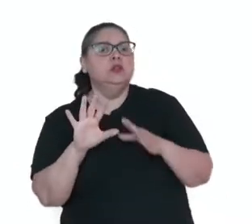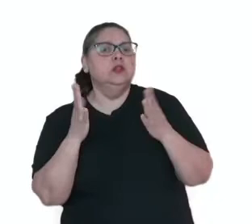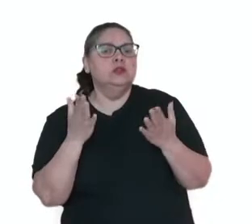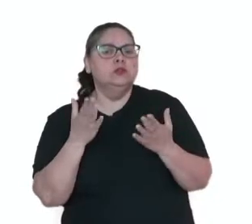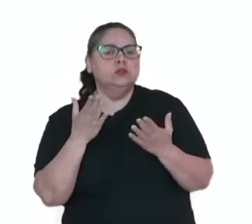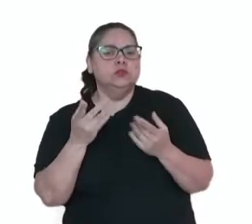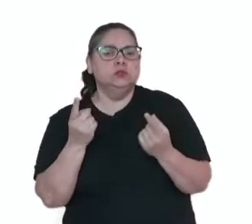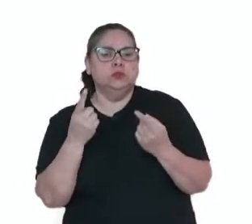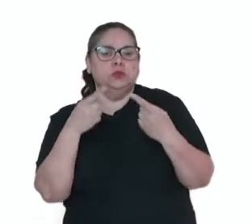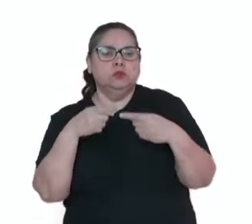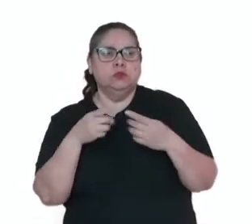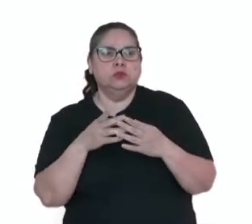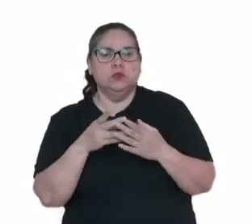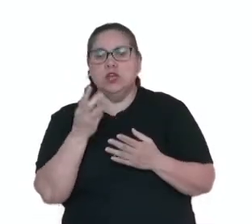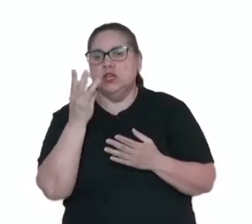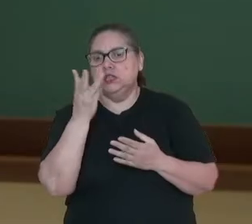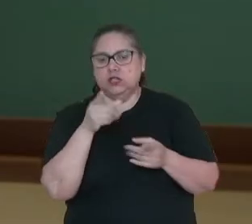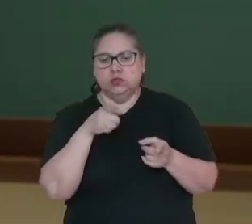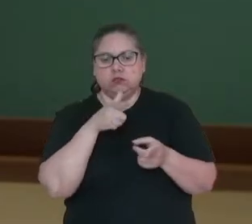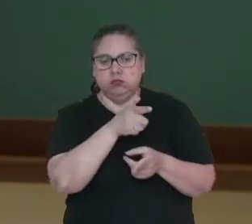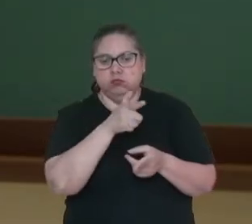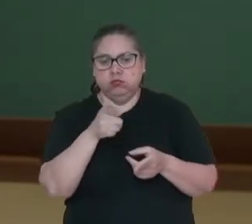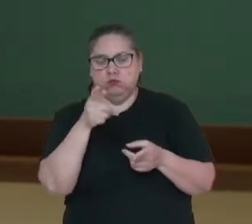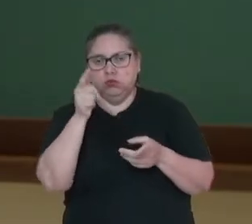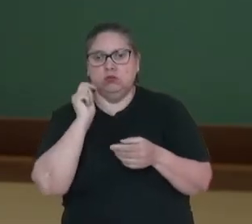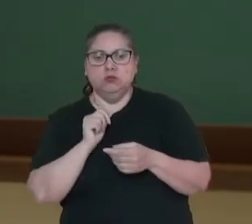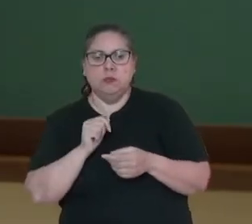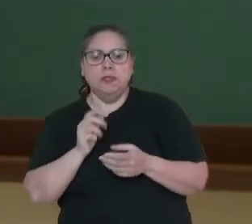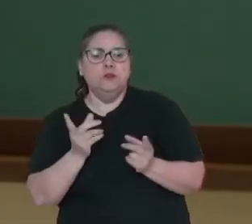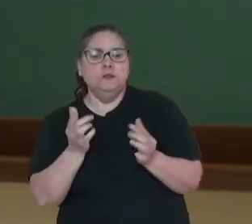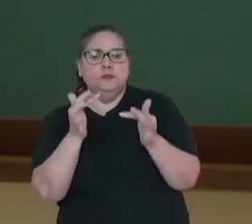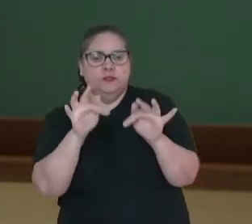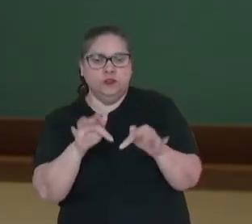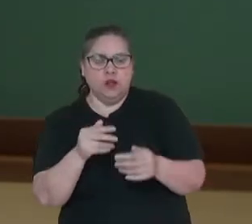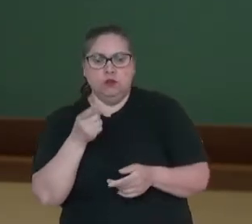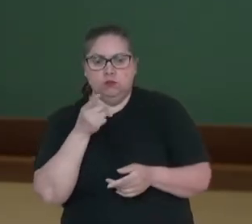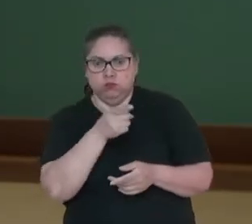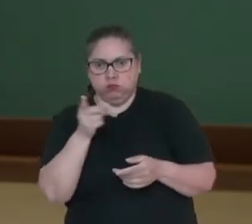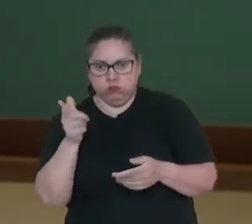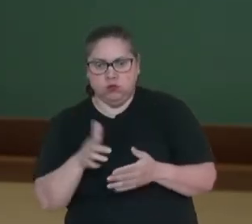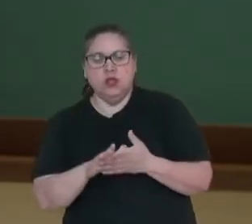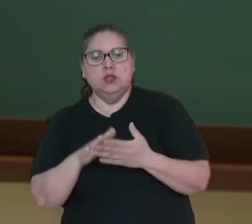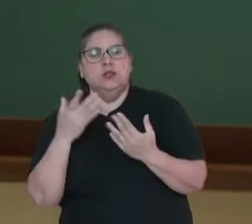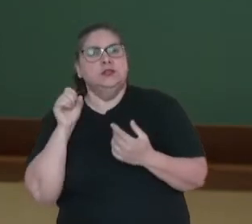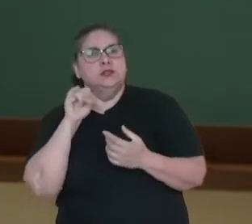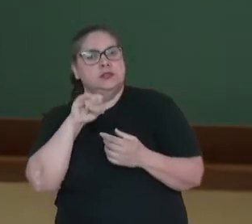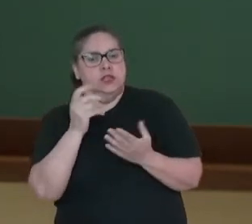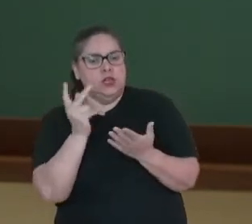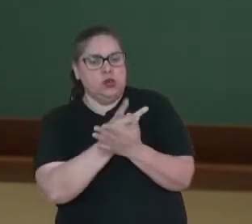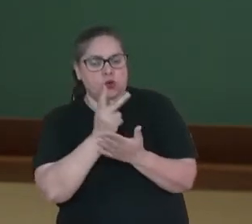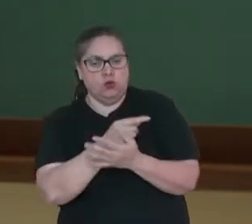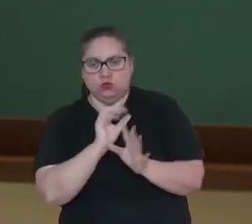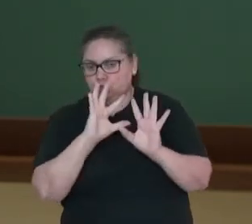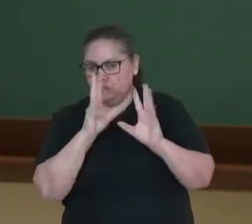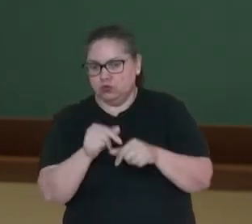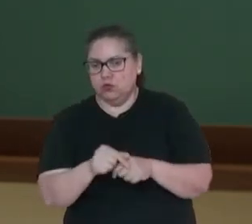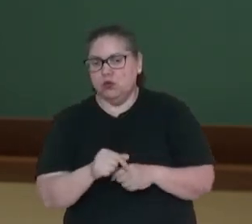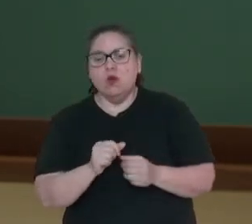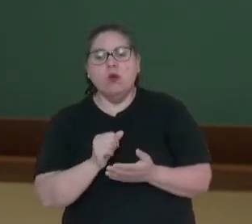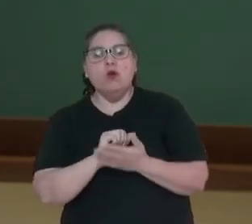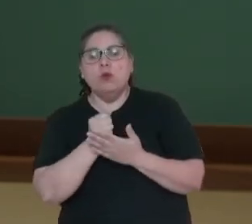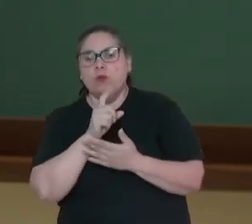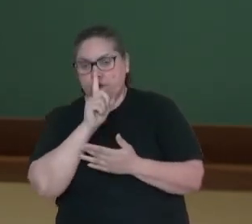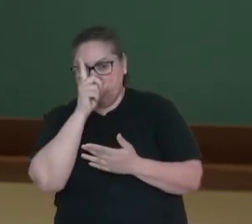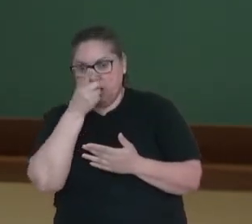adversário vai dar 3 tiros em você. No final desses 3 tiros, se ele errou todos, qual é o comando